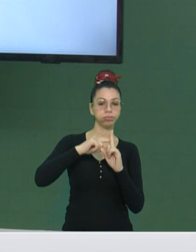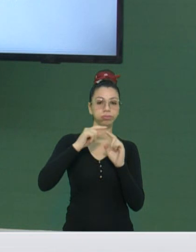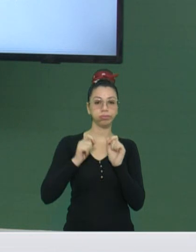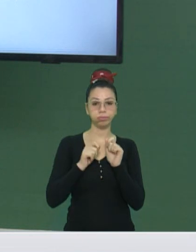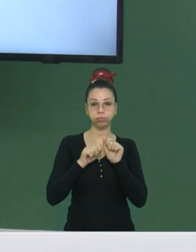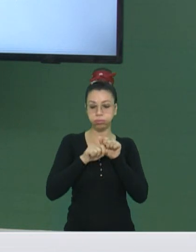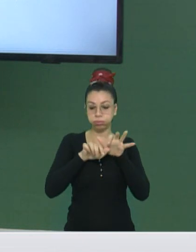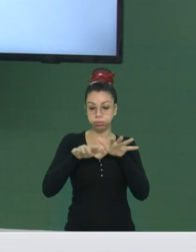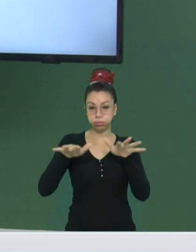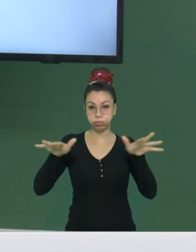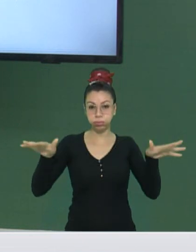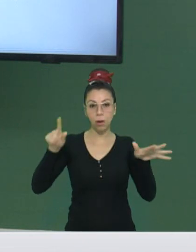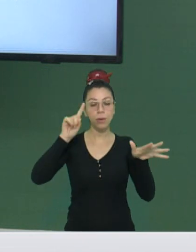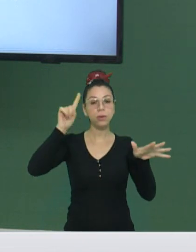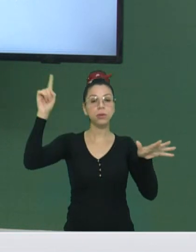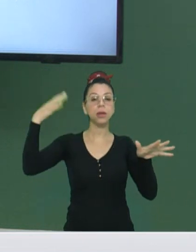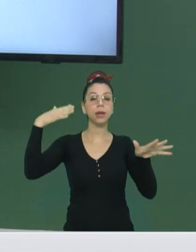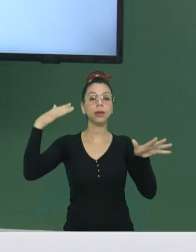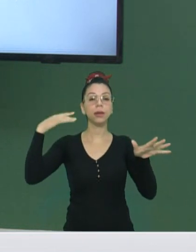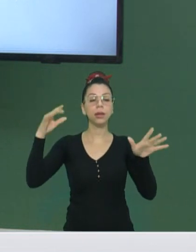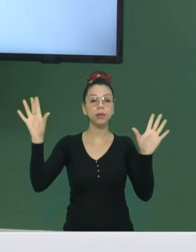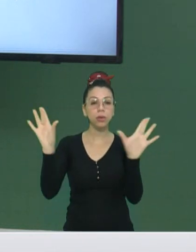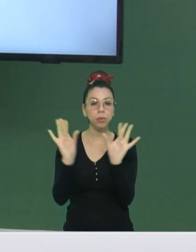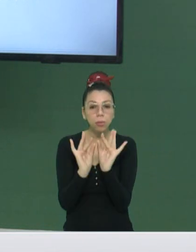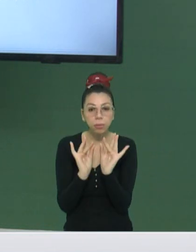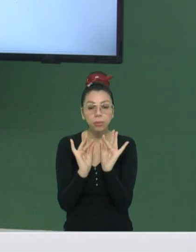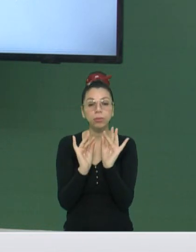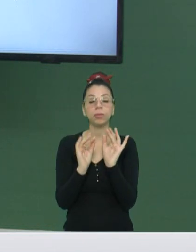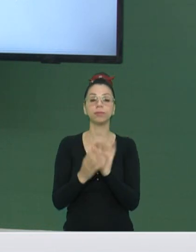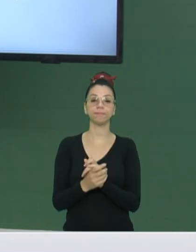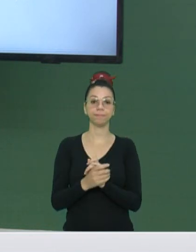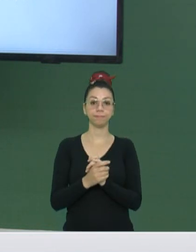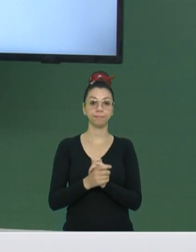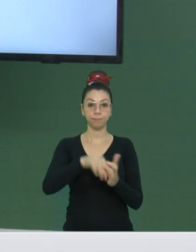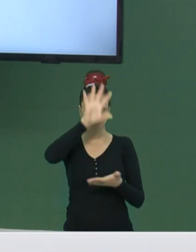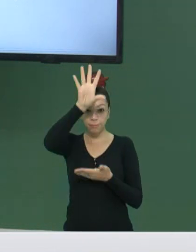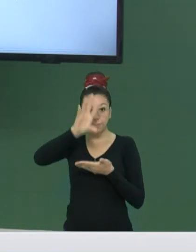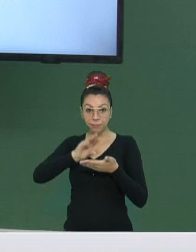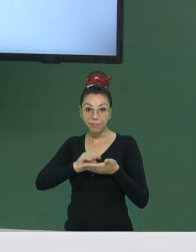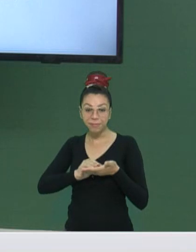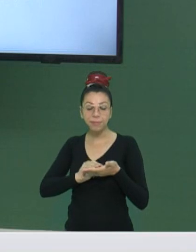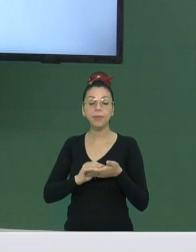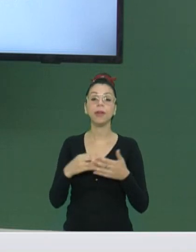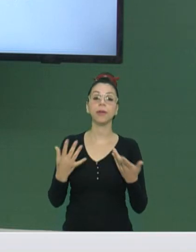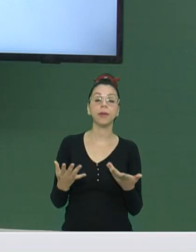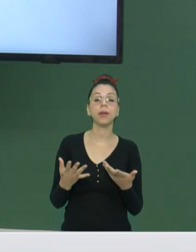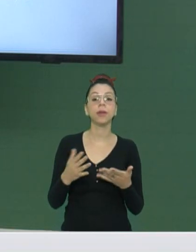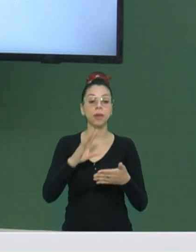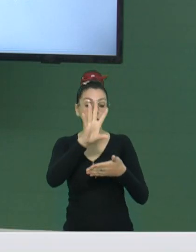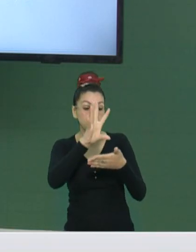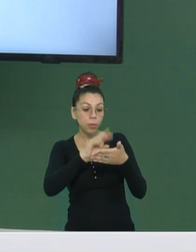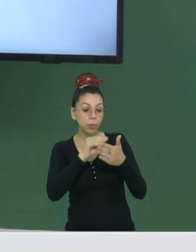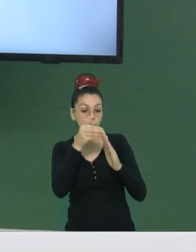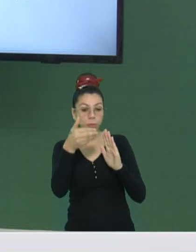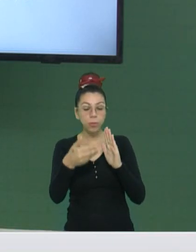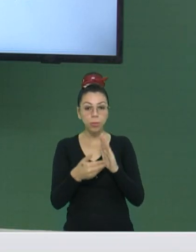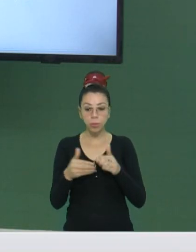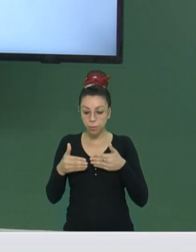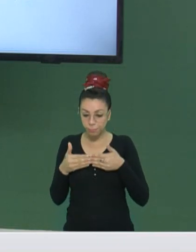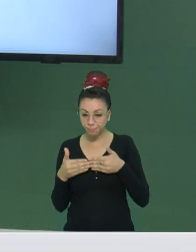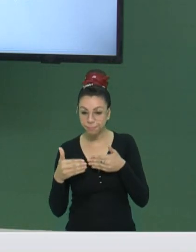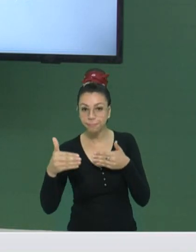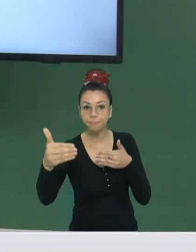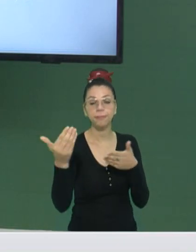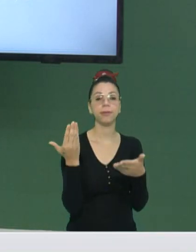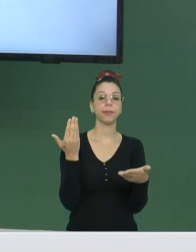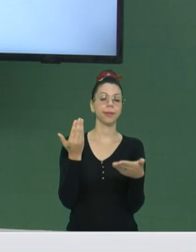quentes e úmidos. Sério? Anotou? Se você não anotou tudo, ao longo da nossa aula,